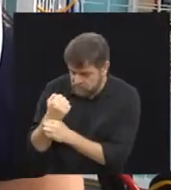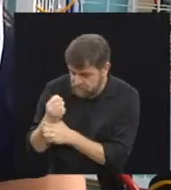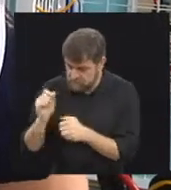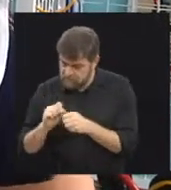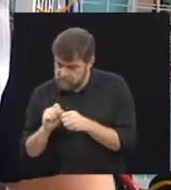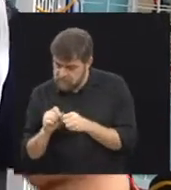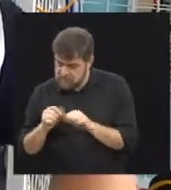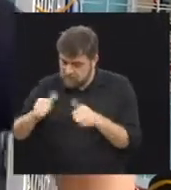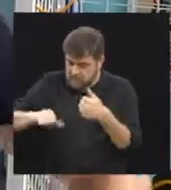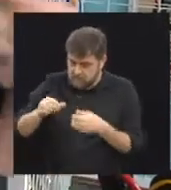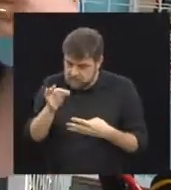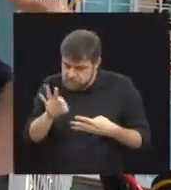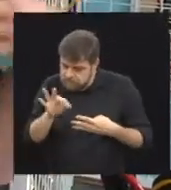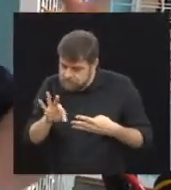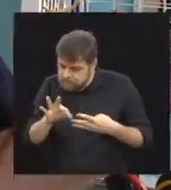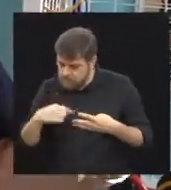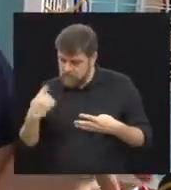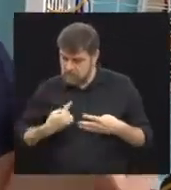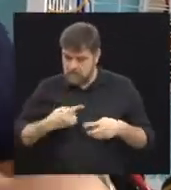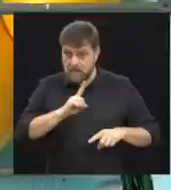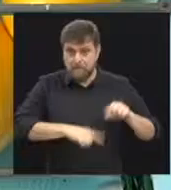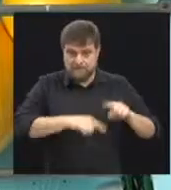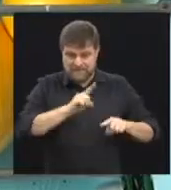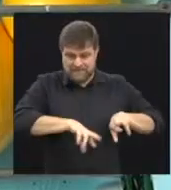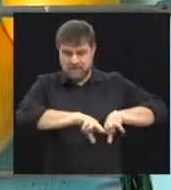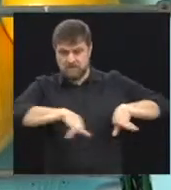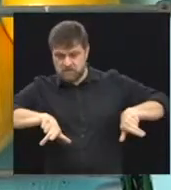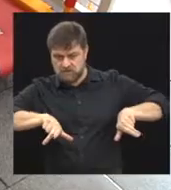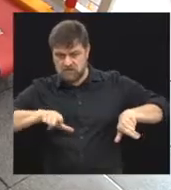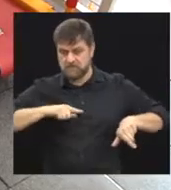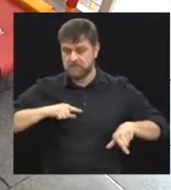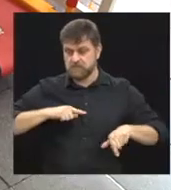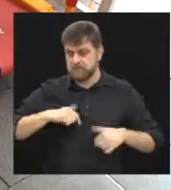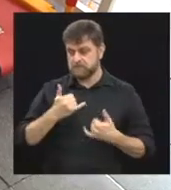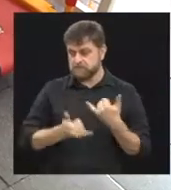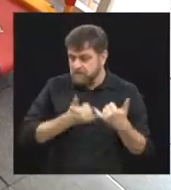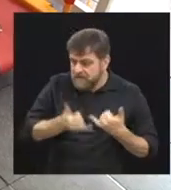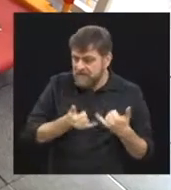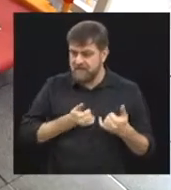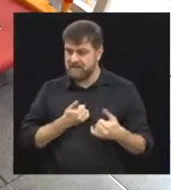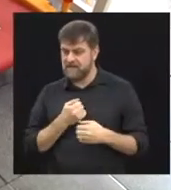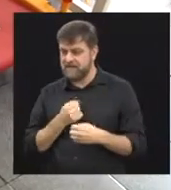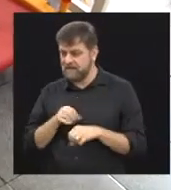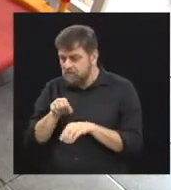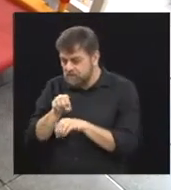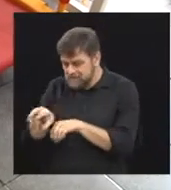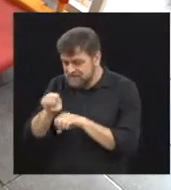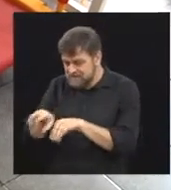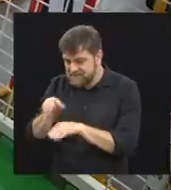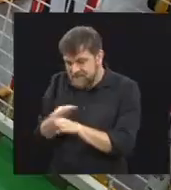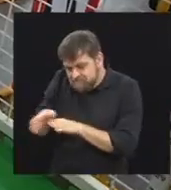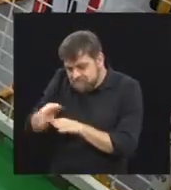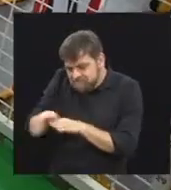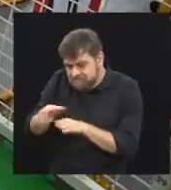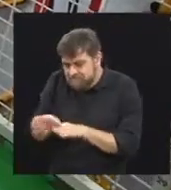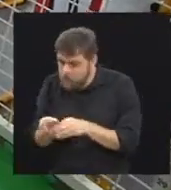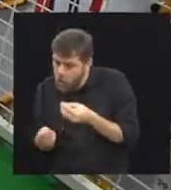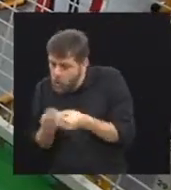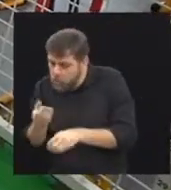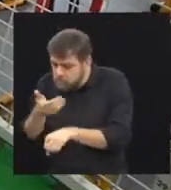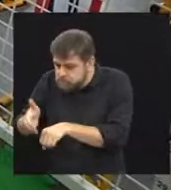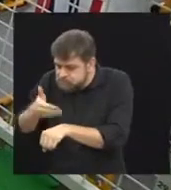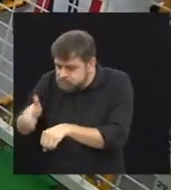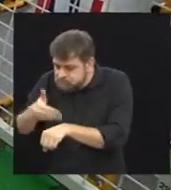conduta. E aí a gente usa dos nossos equipamentos que a gente tem, das nossas ferramentas, para atingir os objetivos que a gente traçou quando essa criança entrou. Everton